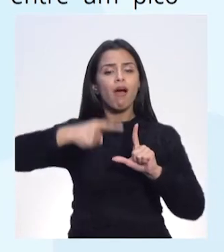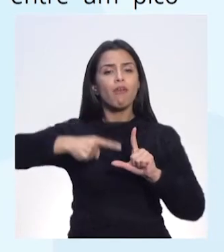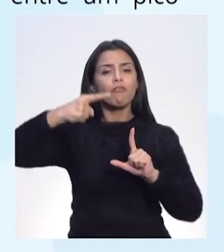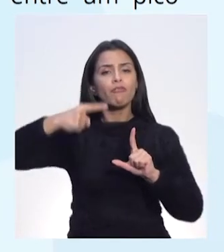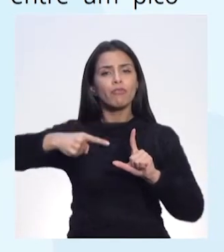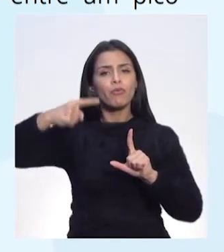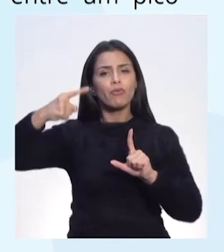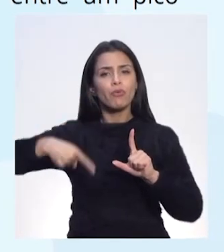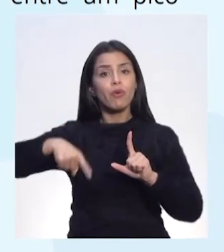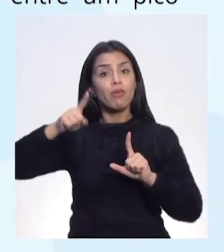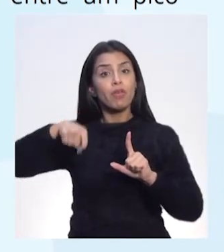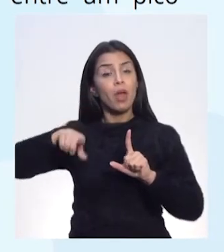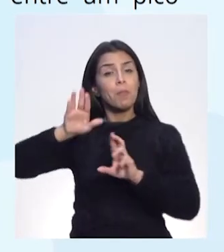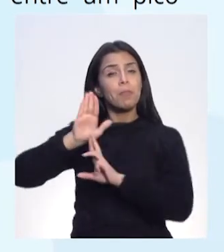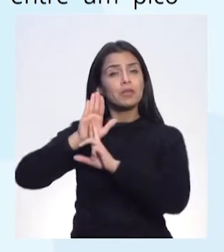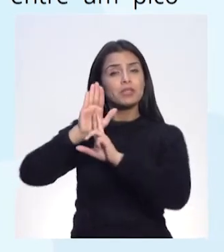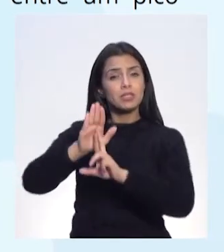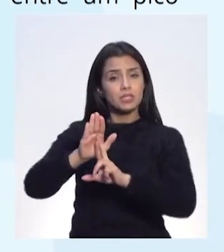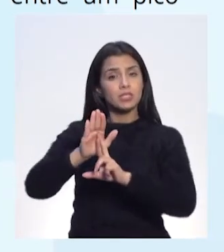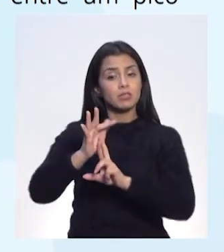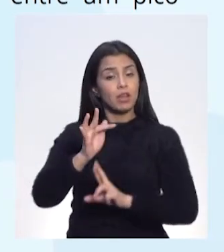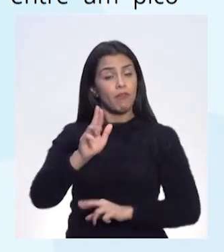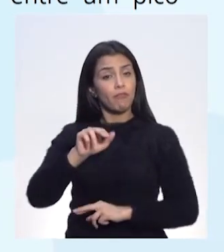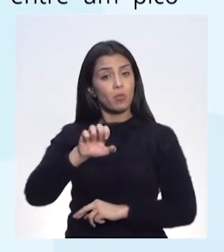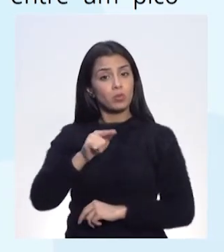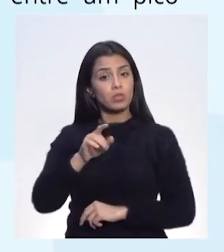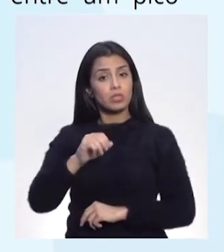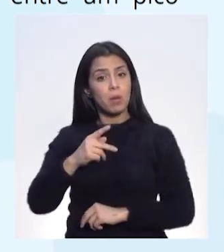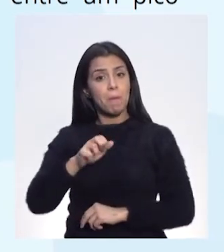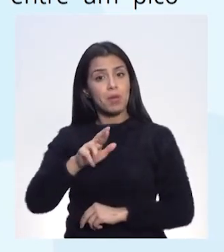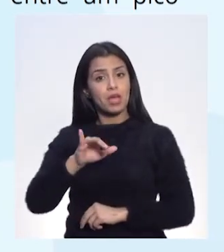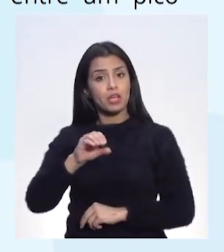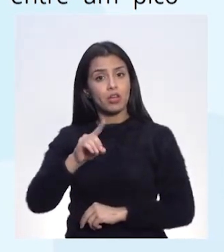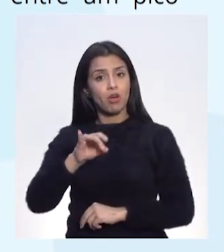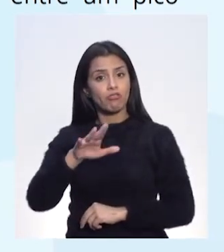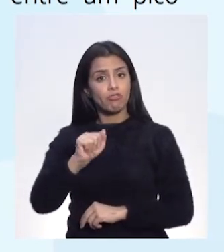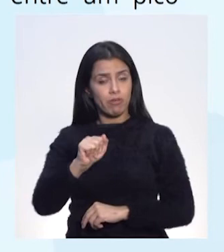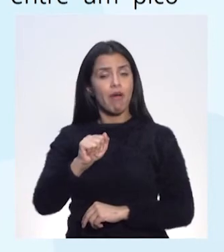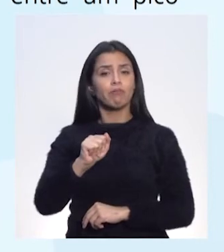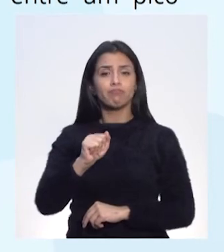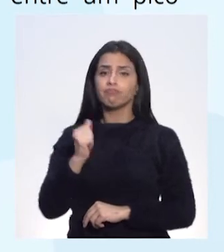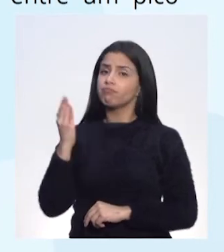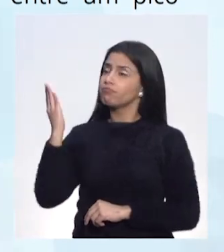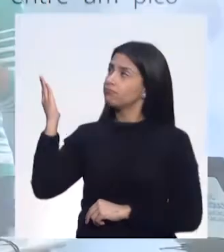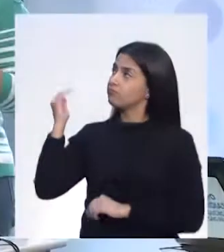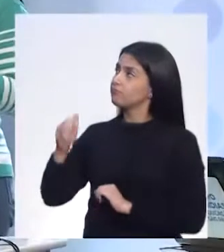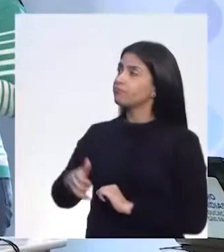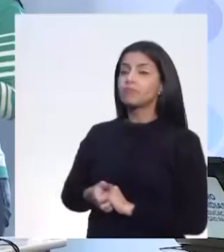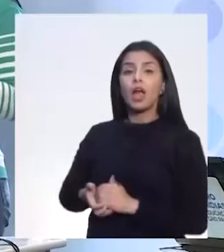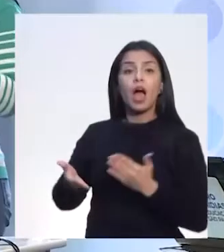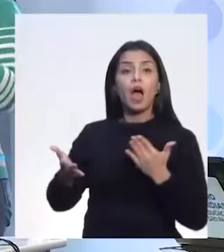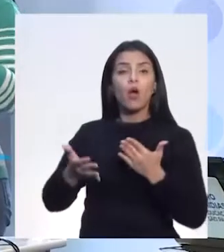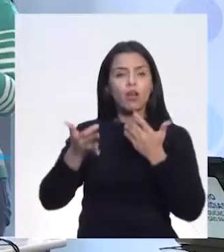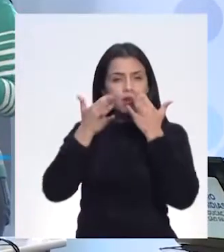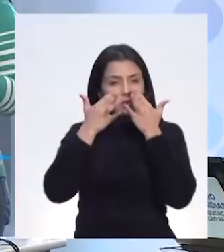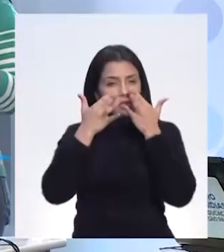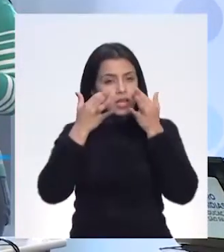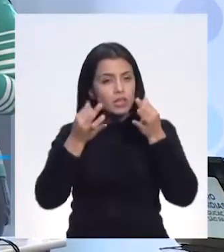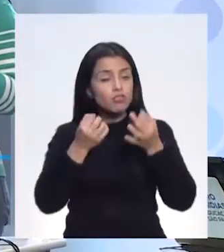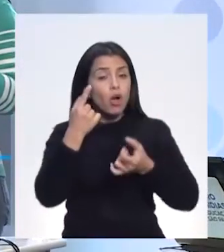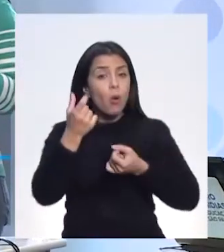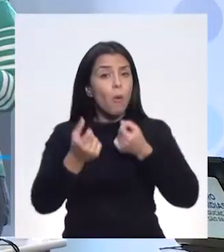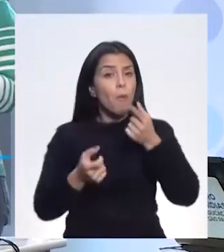função periódica. Então, pessoal, vem comigo aqui para a lousa, que eu vou chamar a atenção de alguns